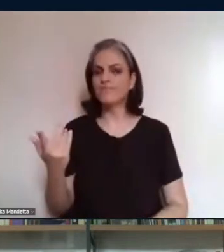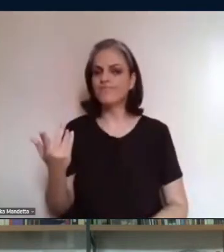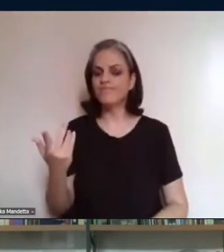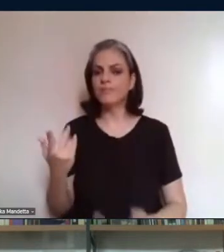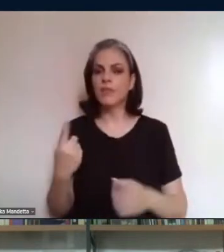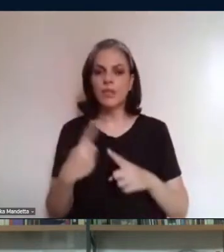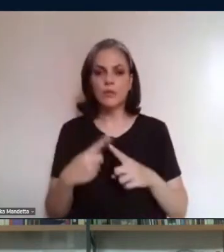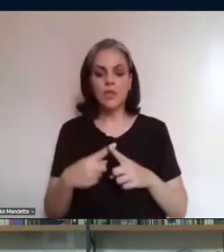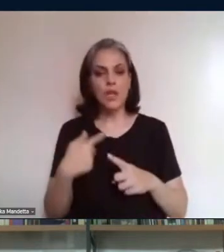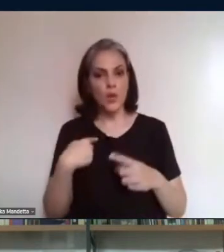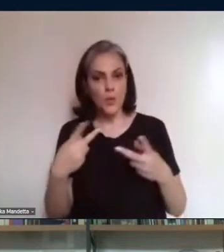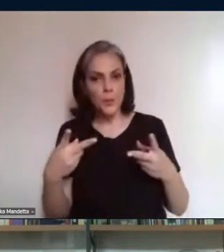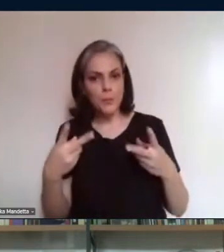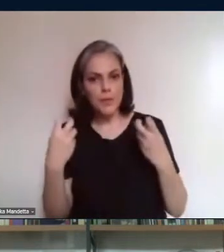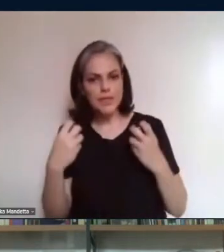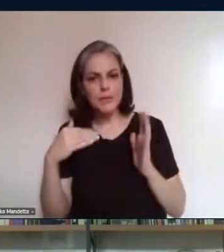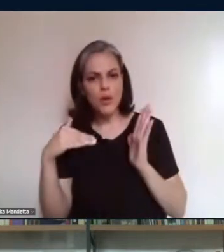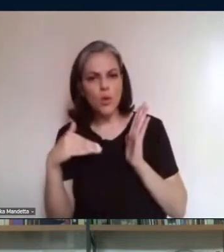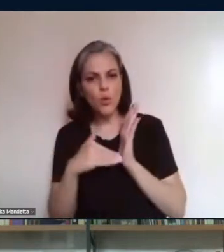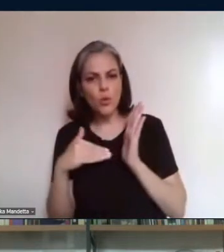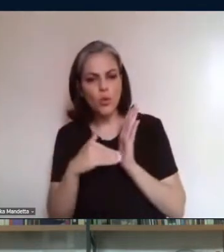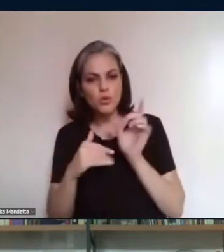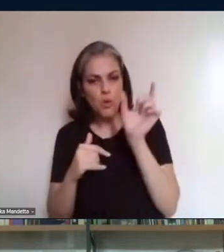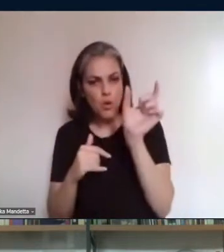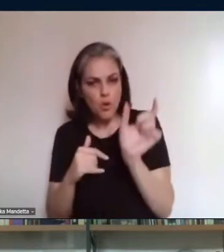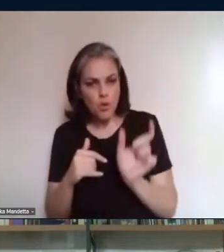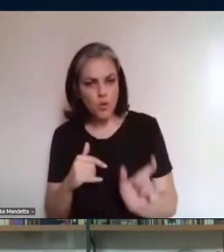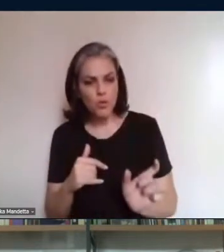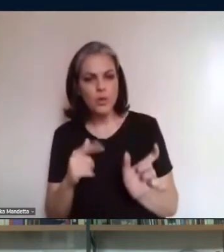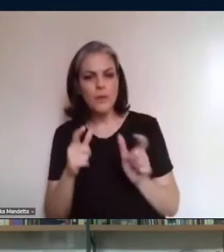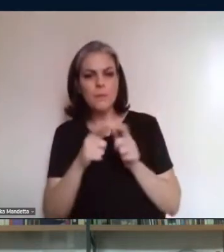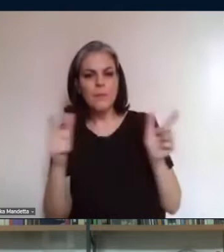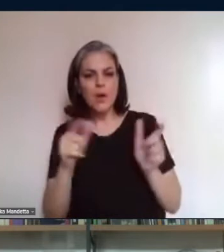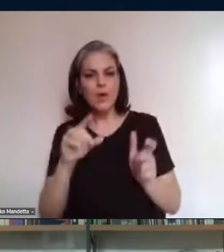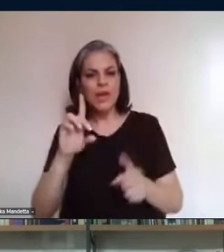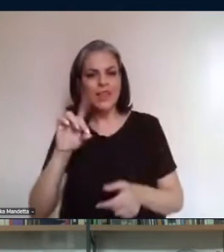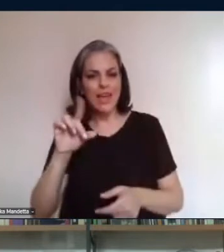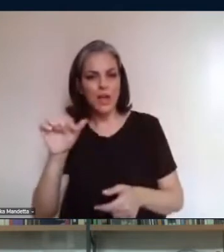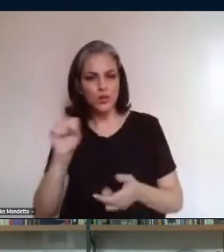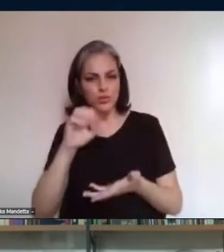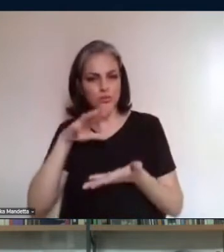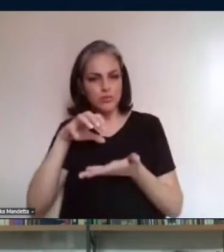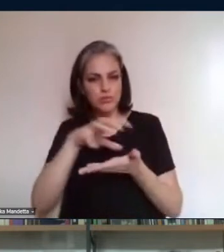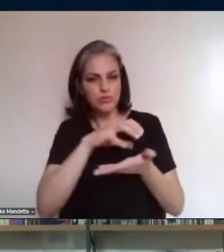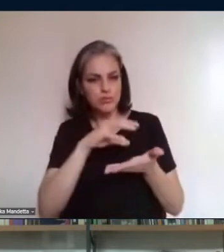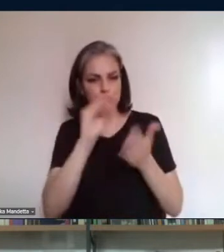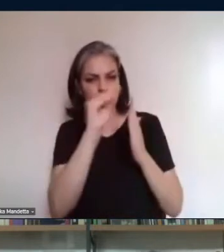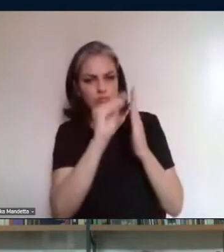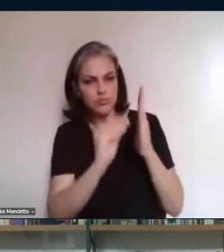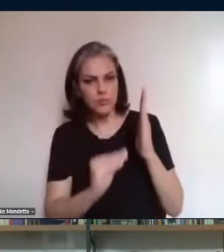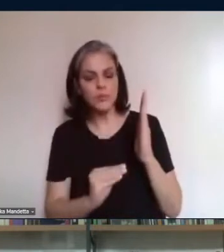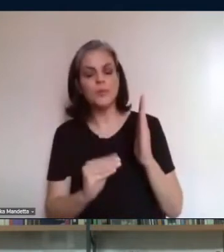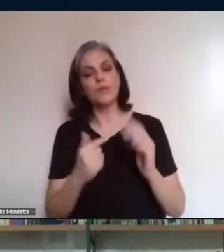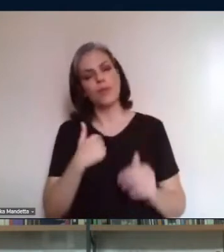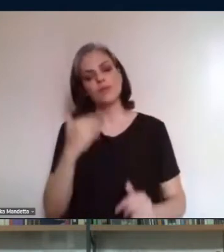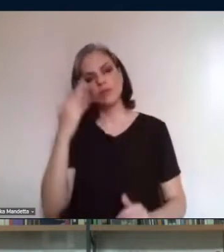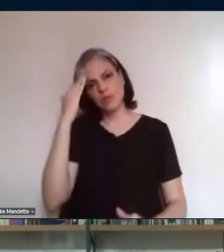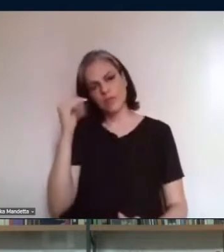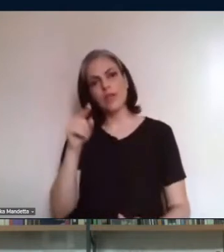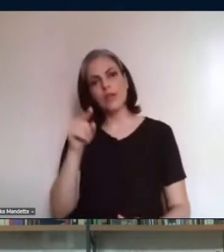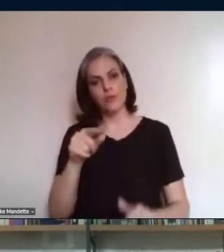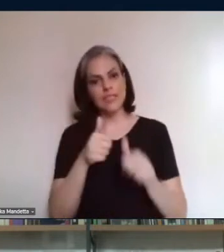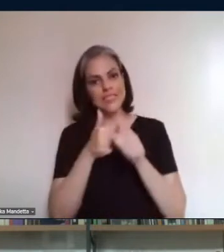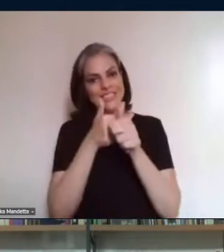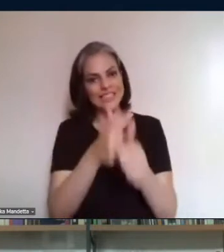naquela última coluna da maioria dos dados, quando eles foram sistematizados, e eu sei que você está seguindo o